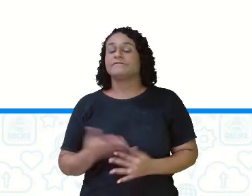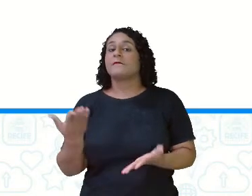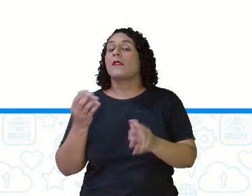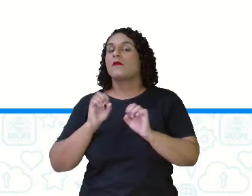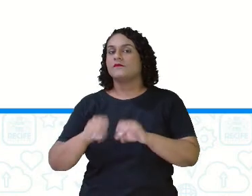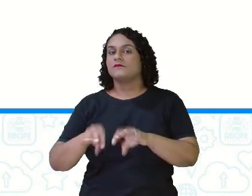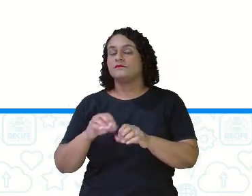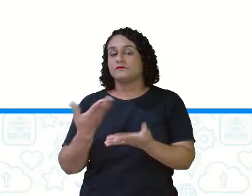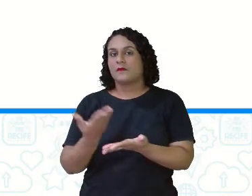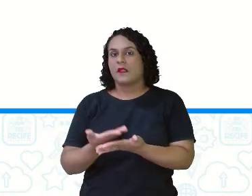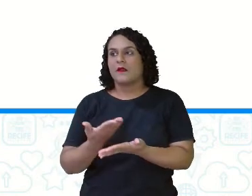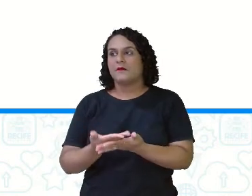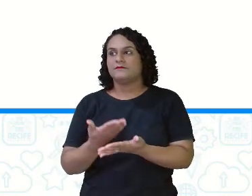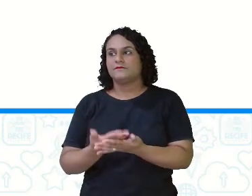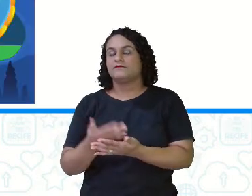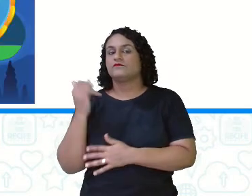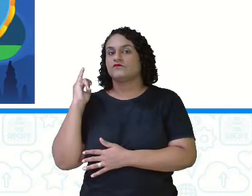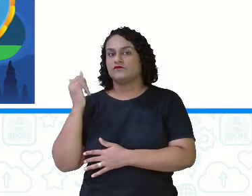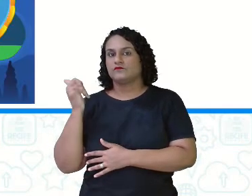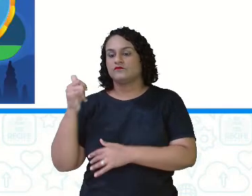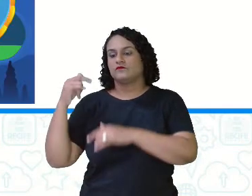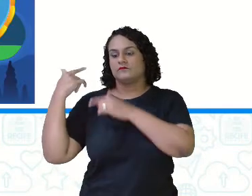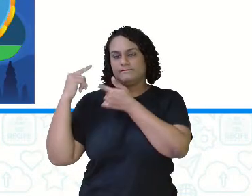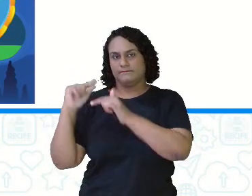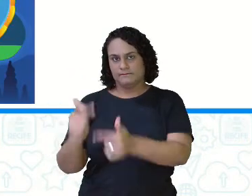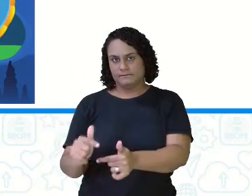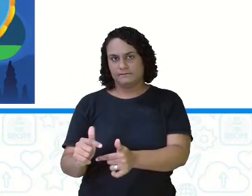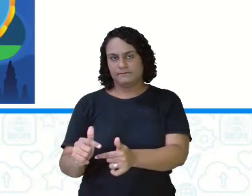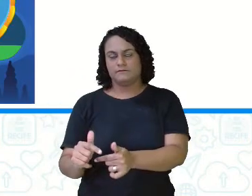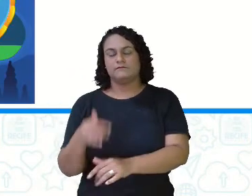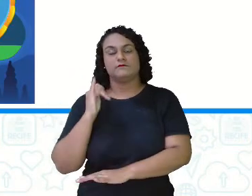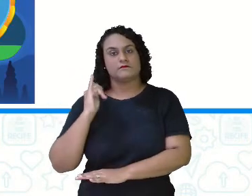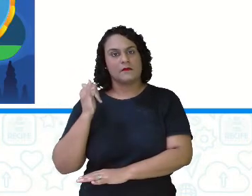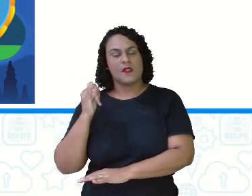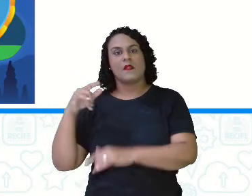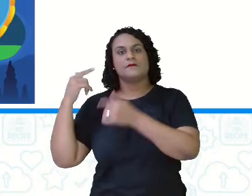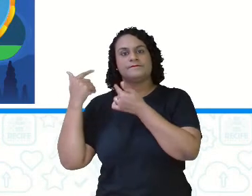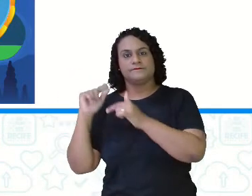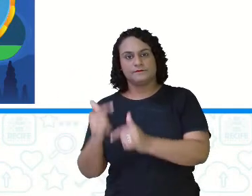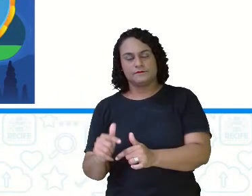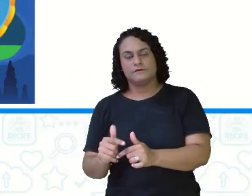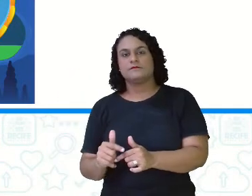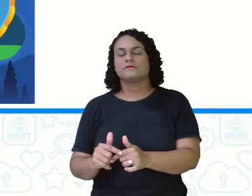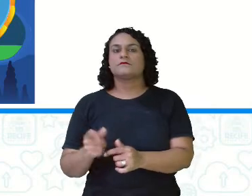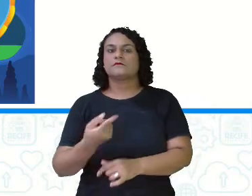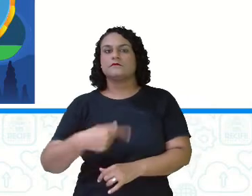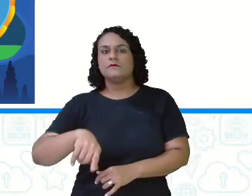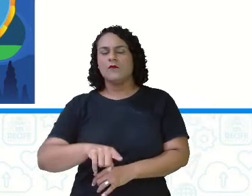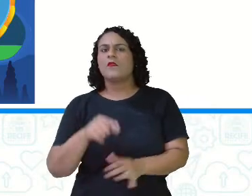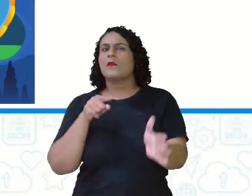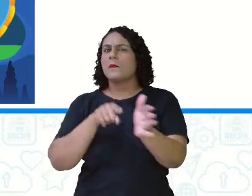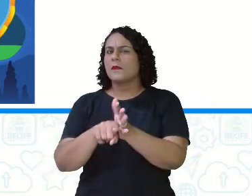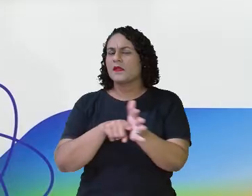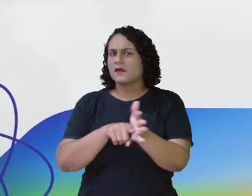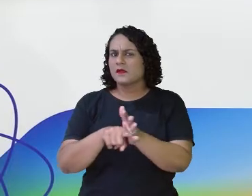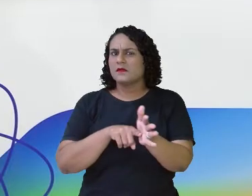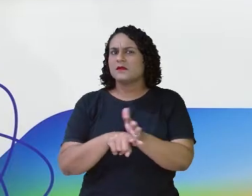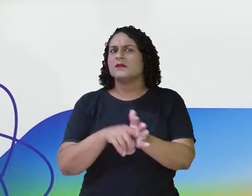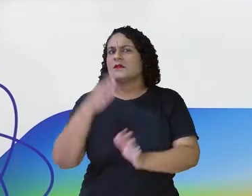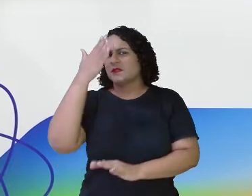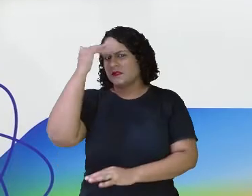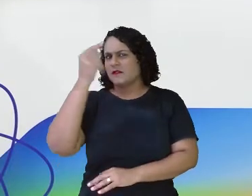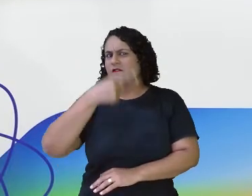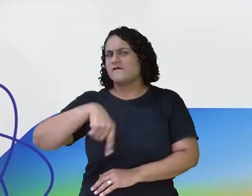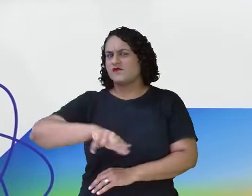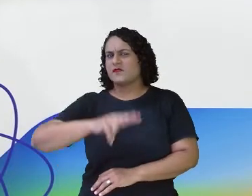conto tradicional. O conto tradicional, quinto ano, quando vocês forem pesquisar, que eu sei que vocês são